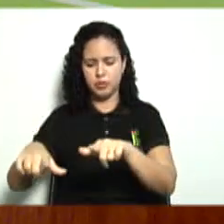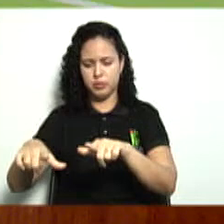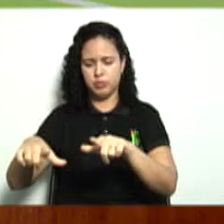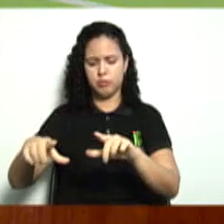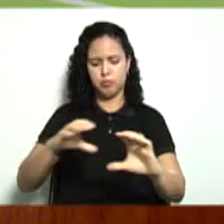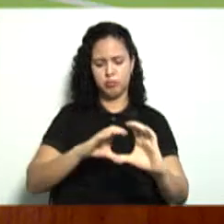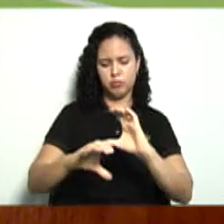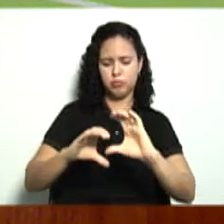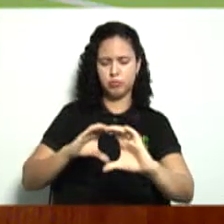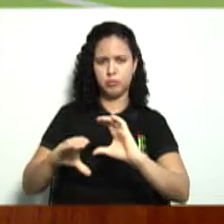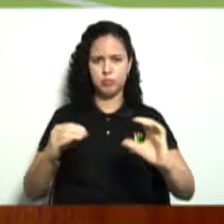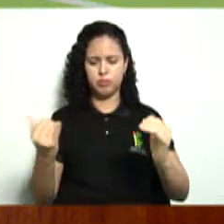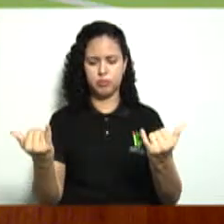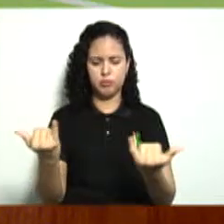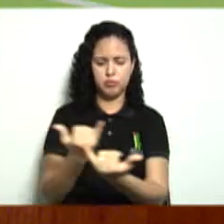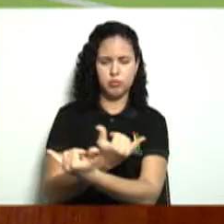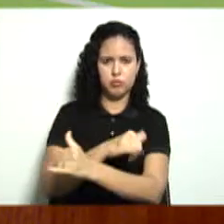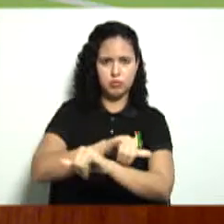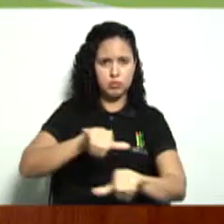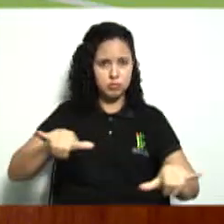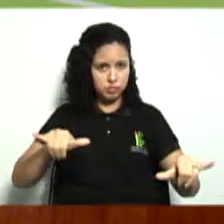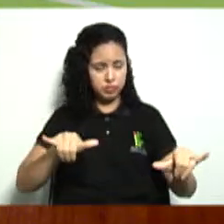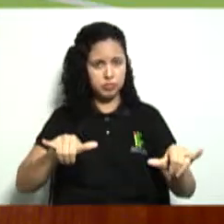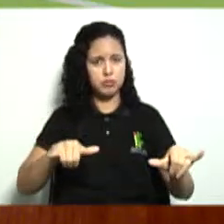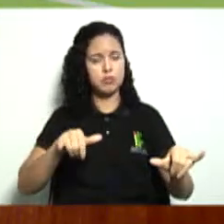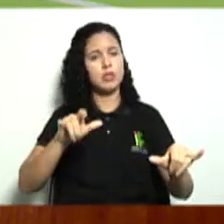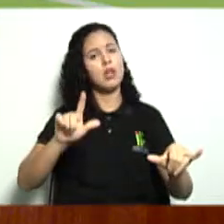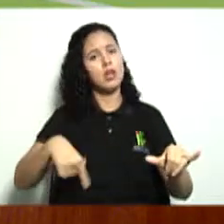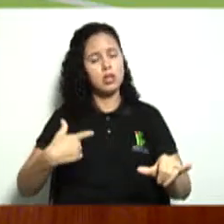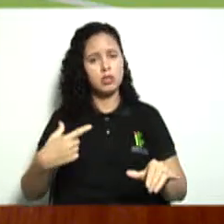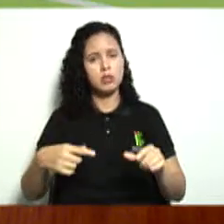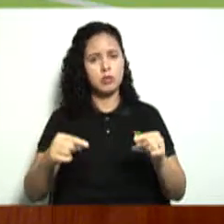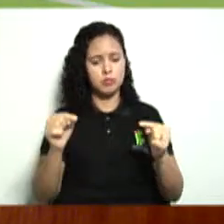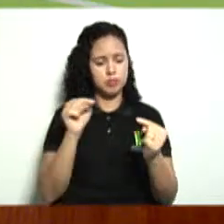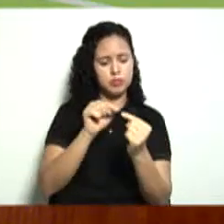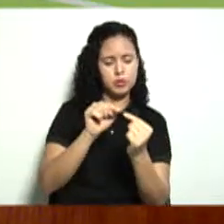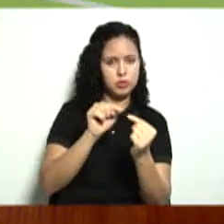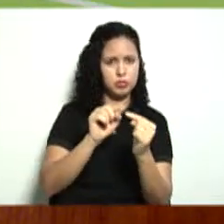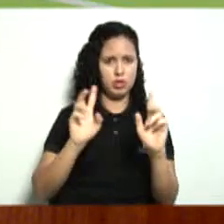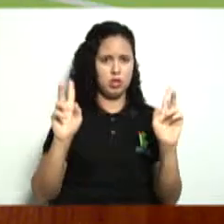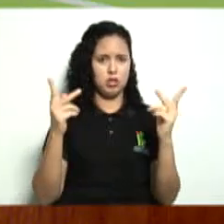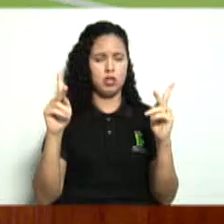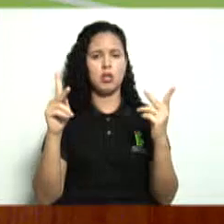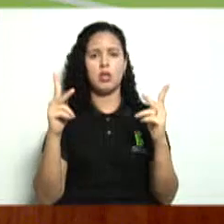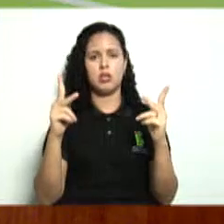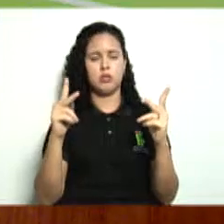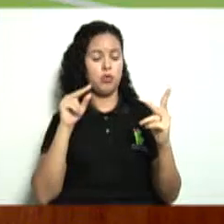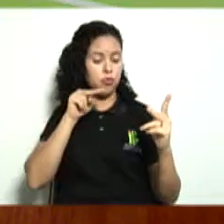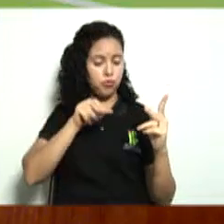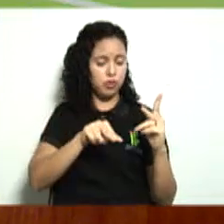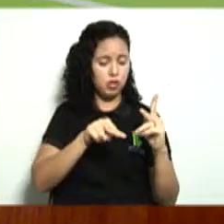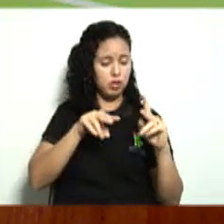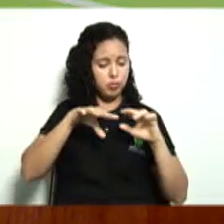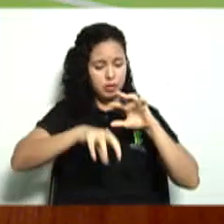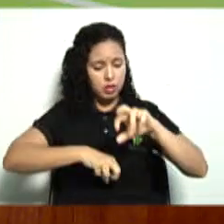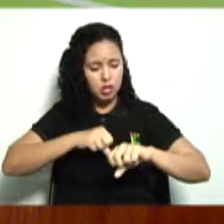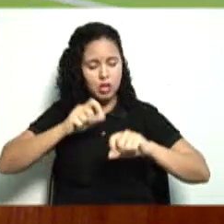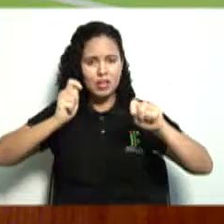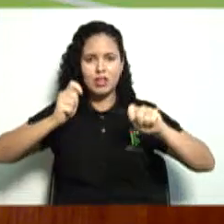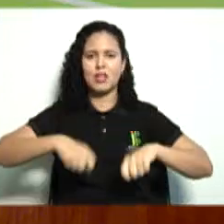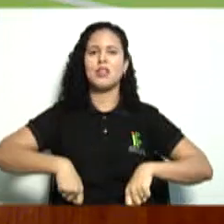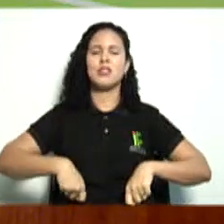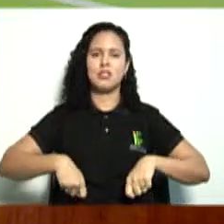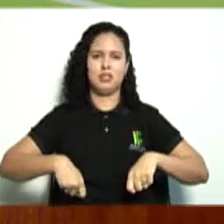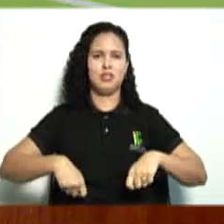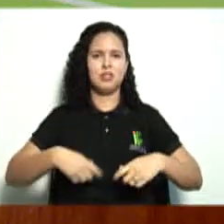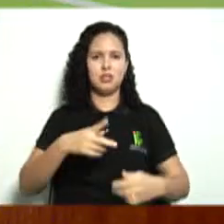as placas que se comunicam através de circuitos integrados. Isso forma o quê? Isso forma o hardware, que é a parte física. Então, os periféricos também são